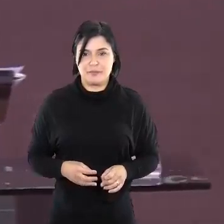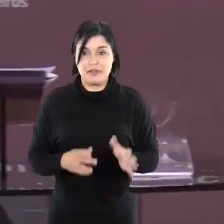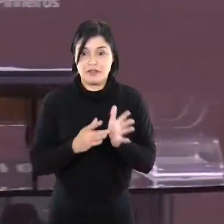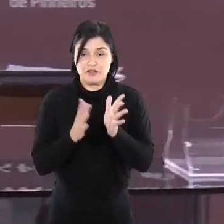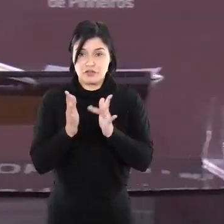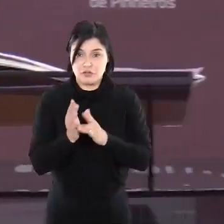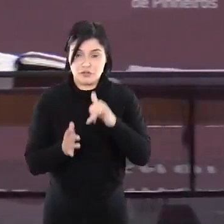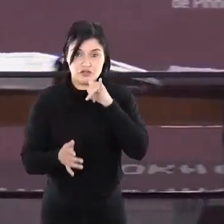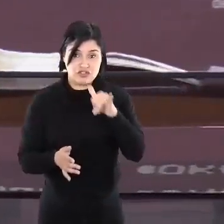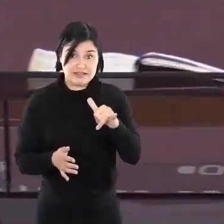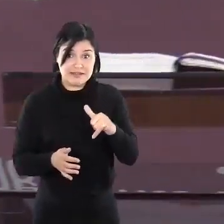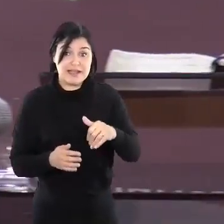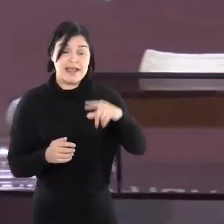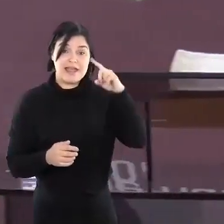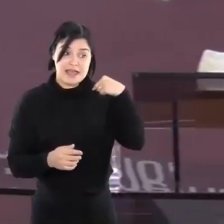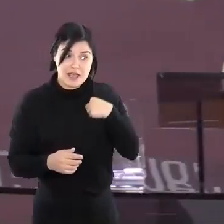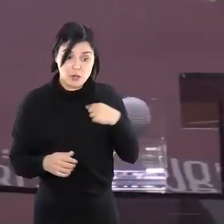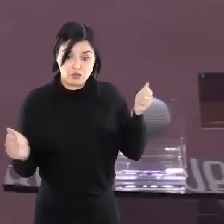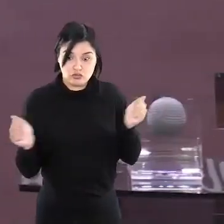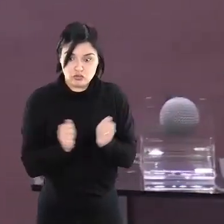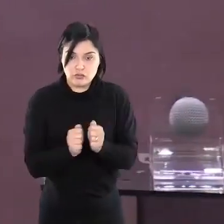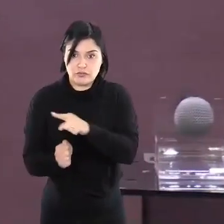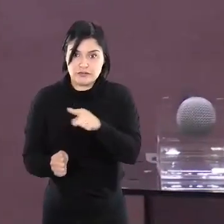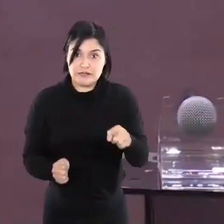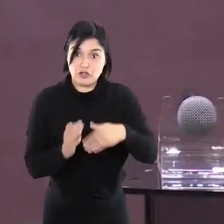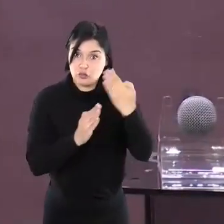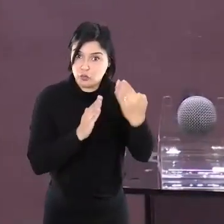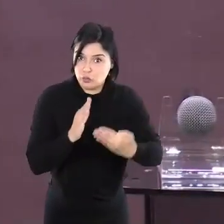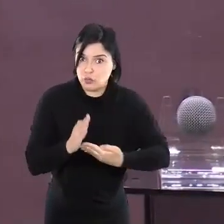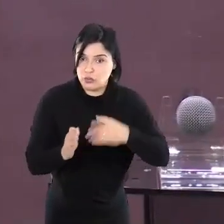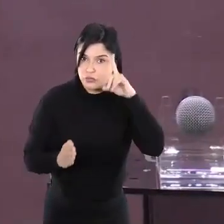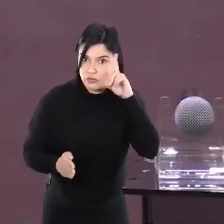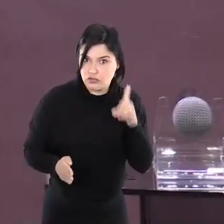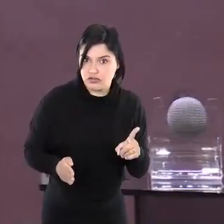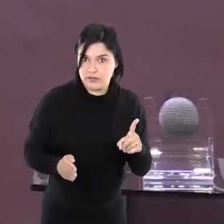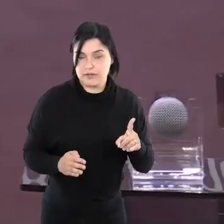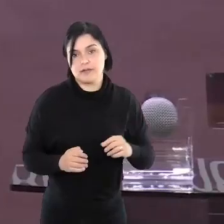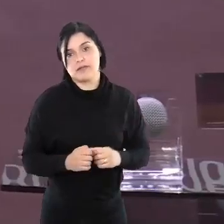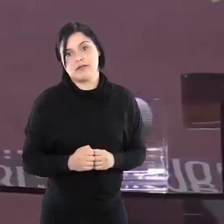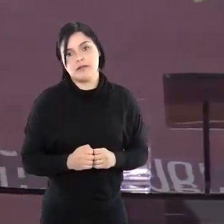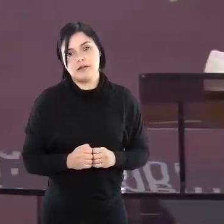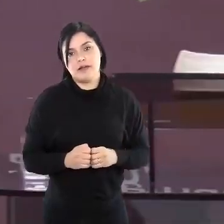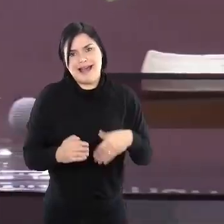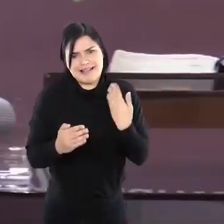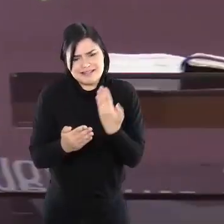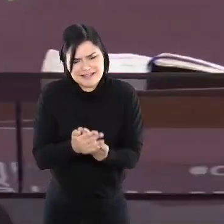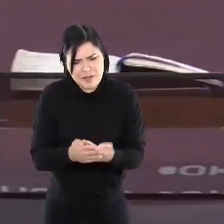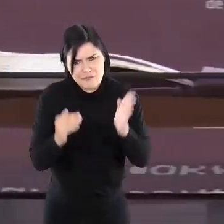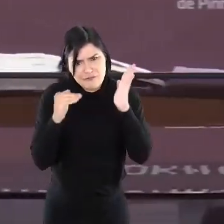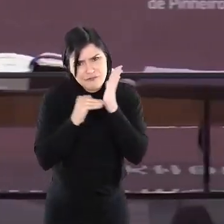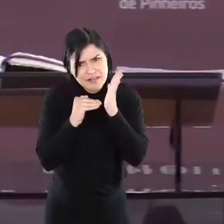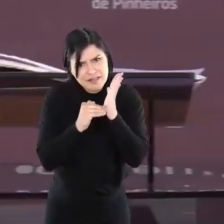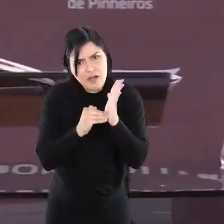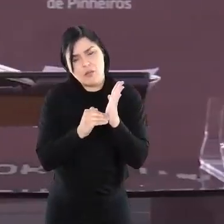eis que estou convosco todos os dias, até a consumação do século.